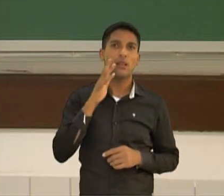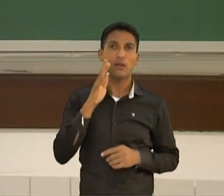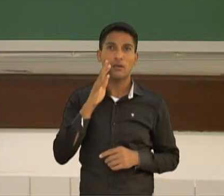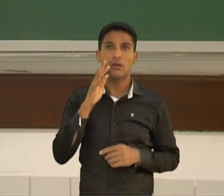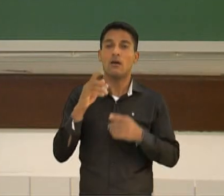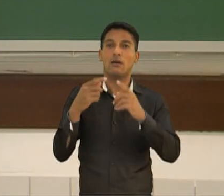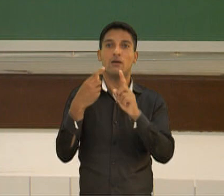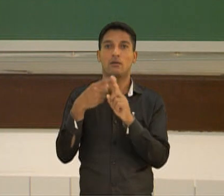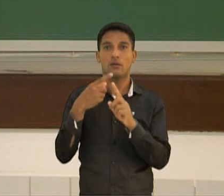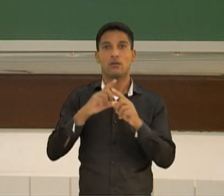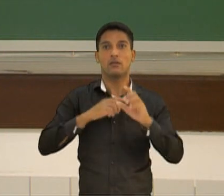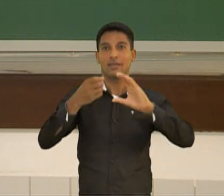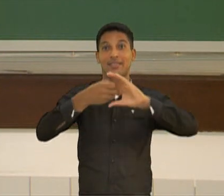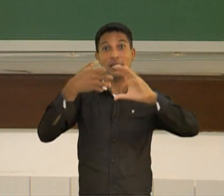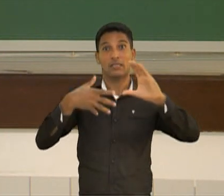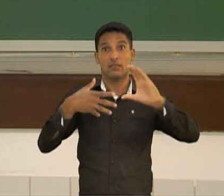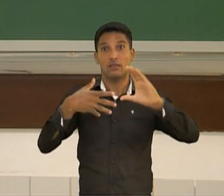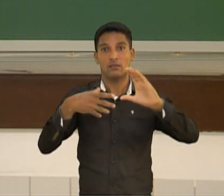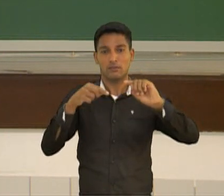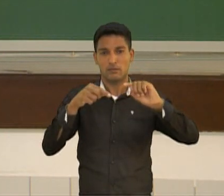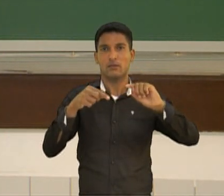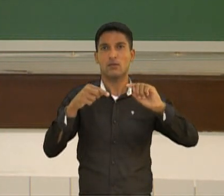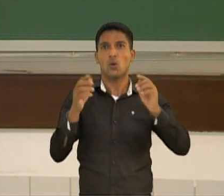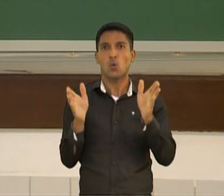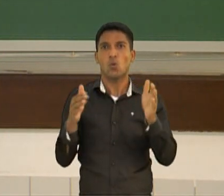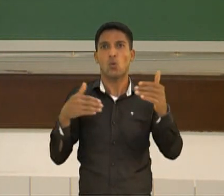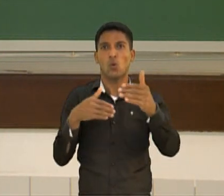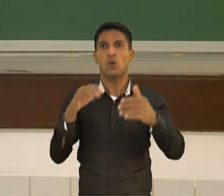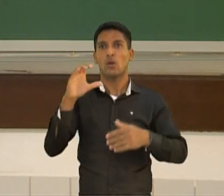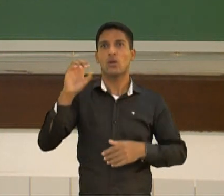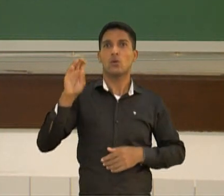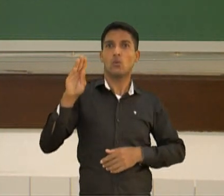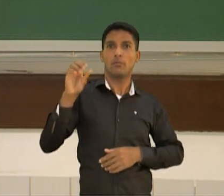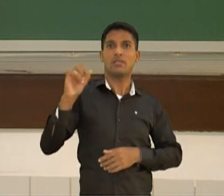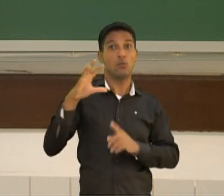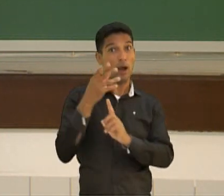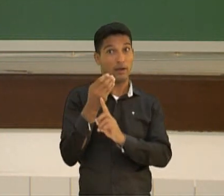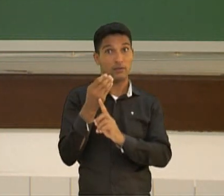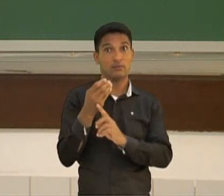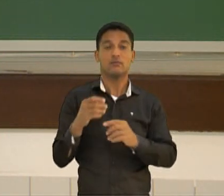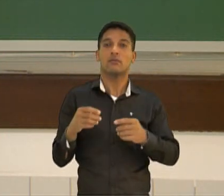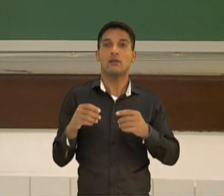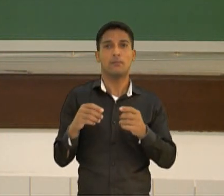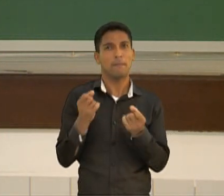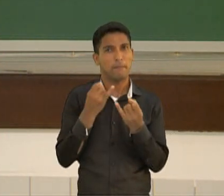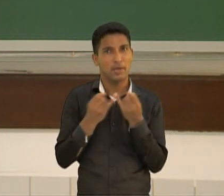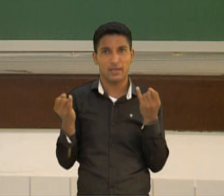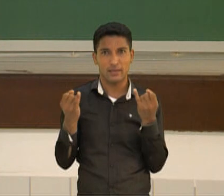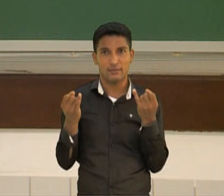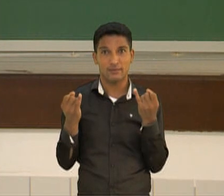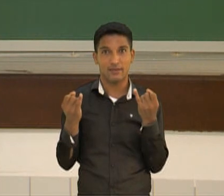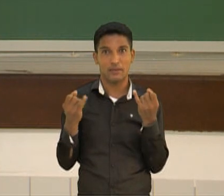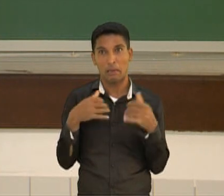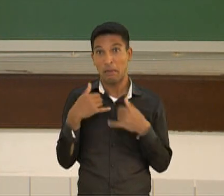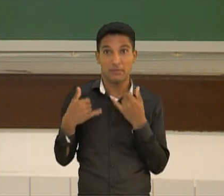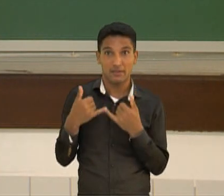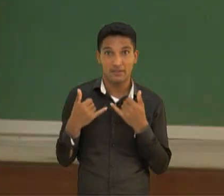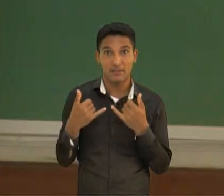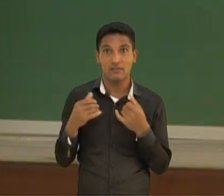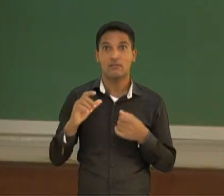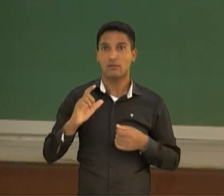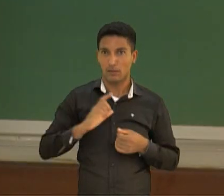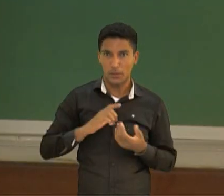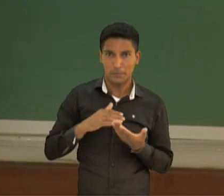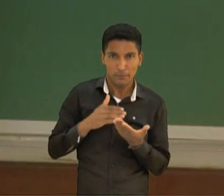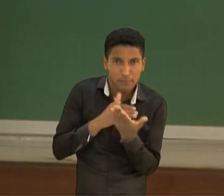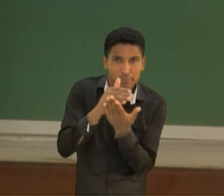característica de quase uma brincadeira. É muito legal, né, gente? Tem muita influência, tem o início do abstrato, então é muito legal a gente